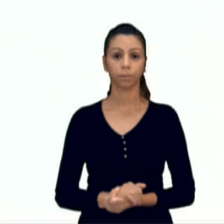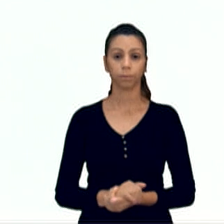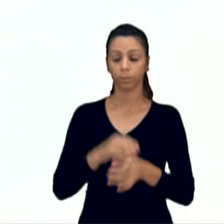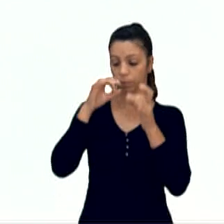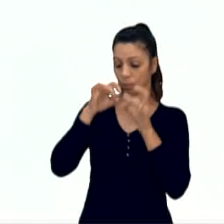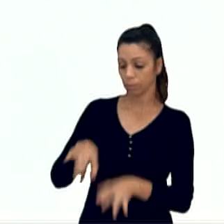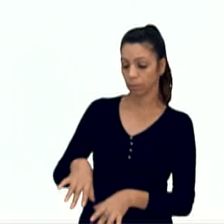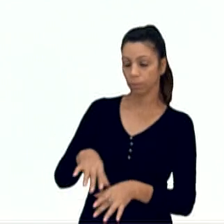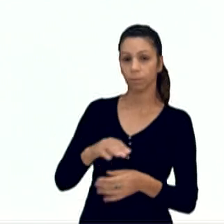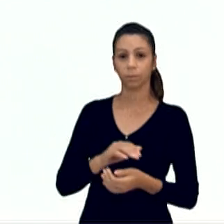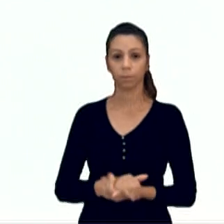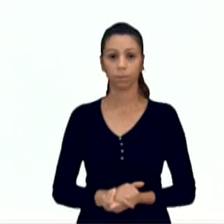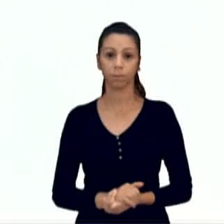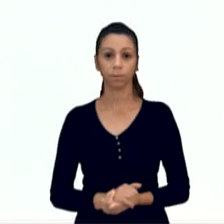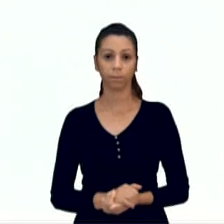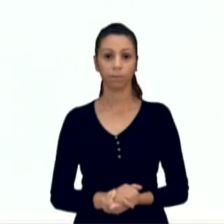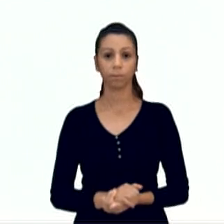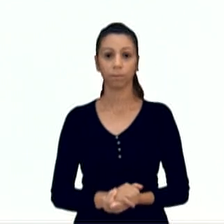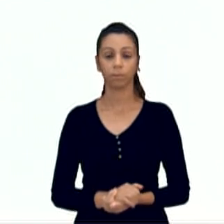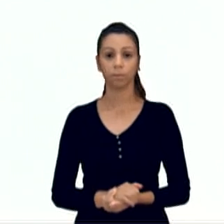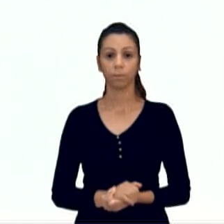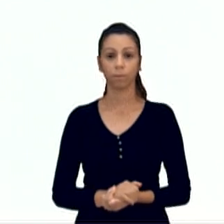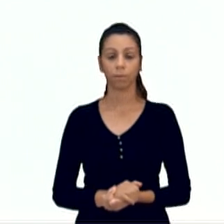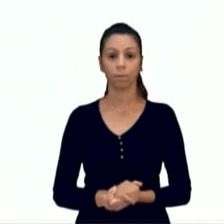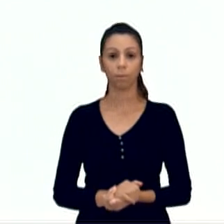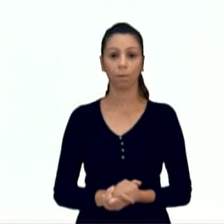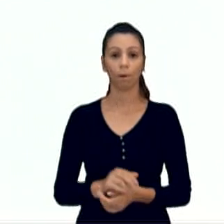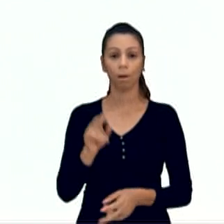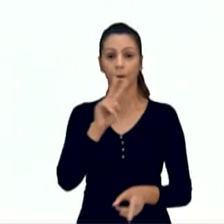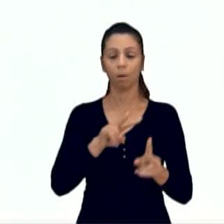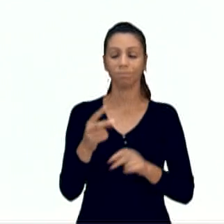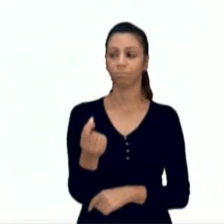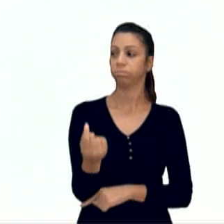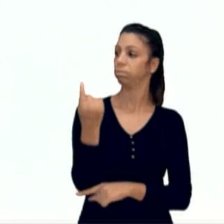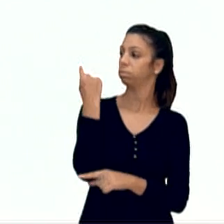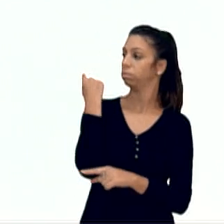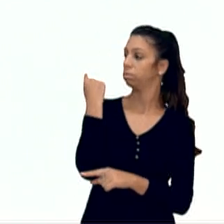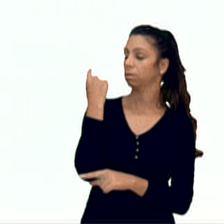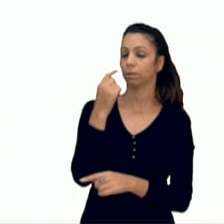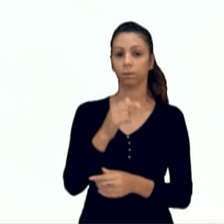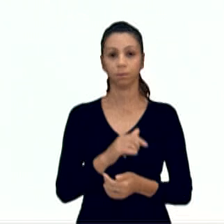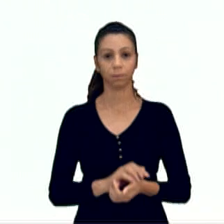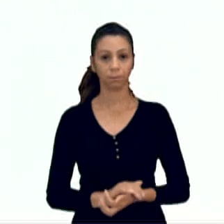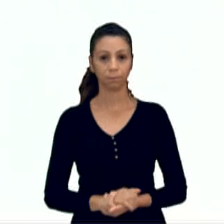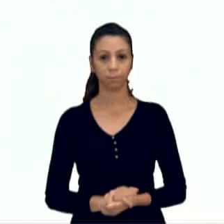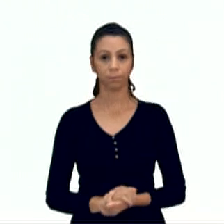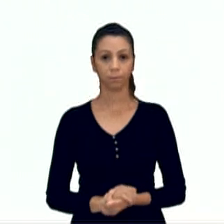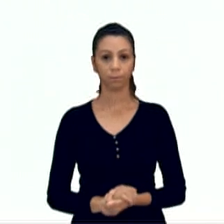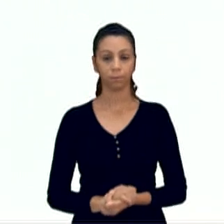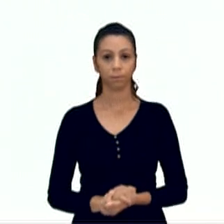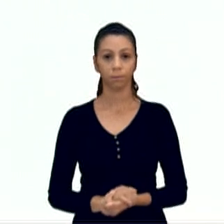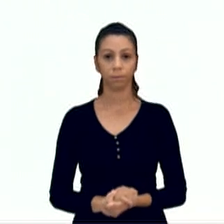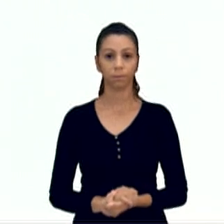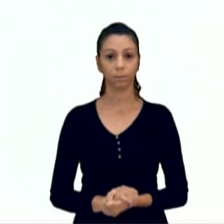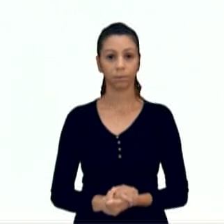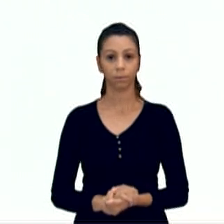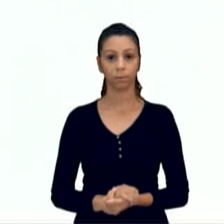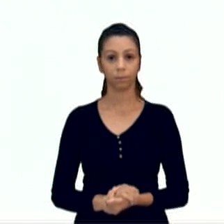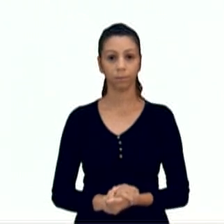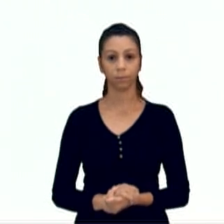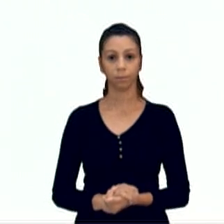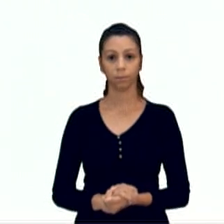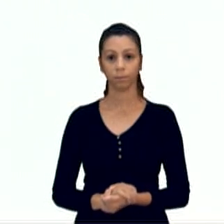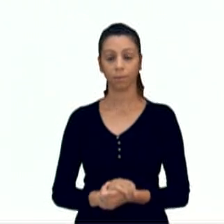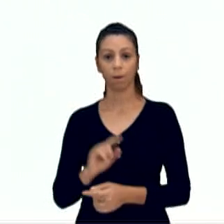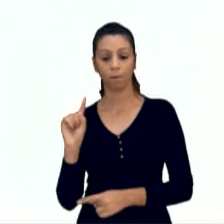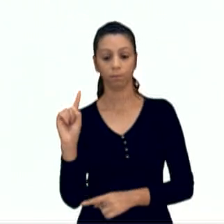desistir, look back, olhar para trás, olhar para o passado, nesse sentido. Turn around,